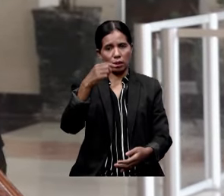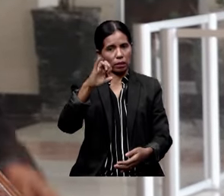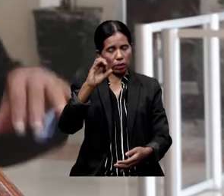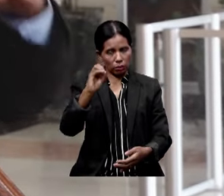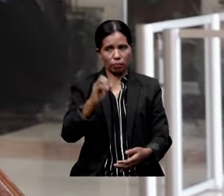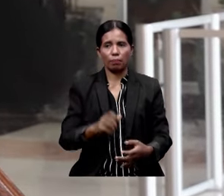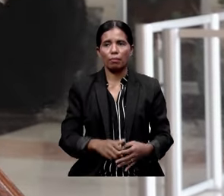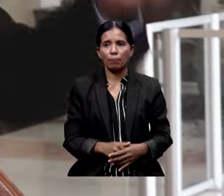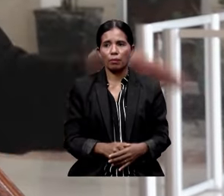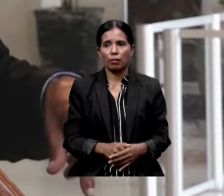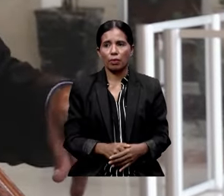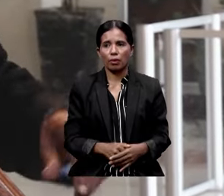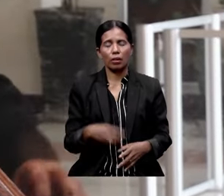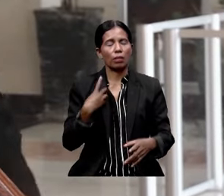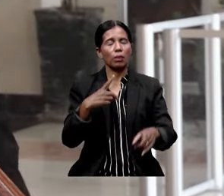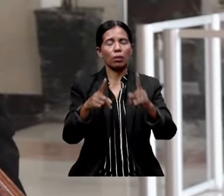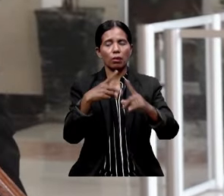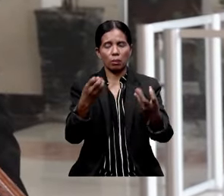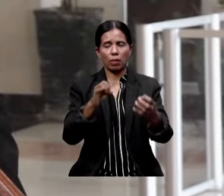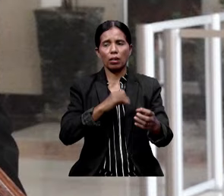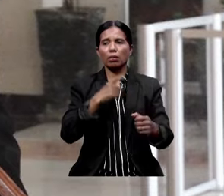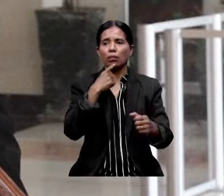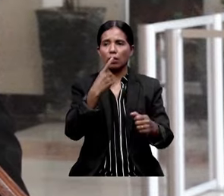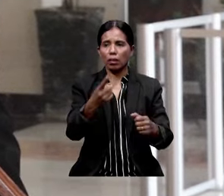Depois já me colheu de barra com a Rodentona,